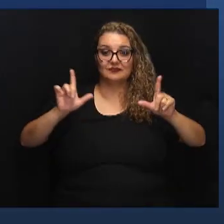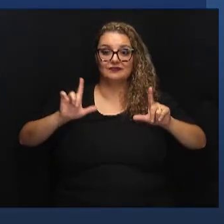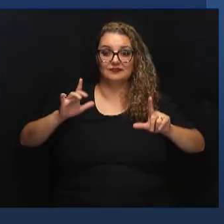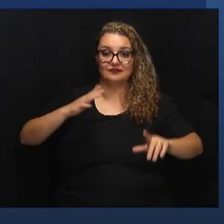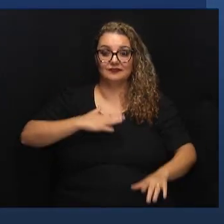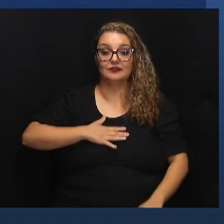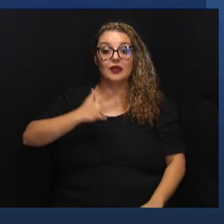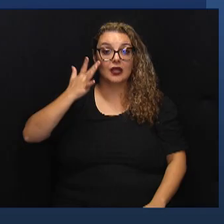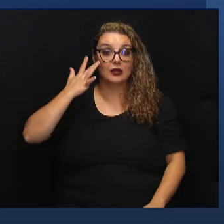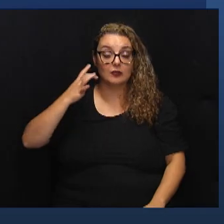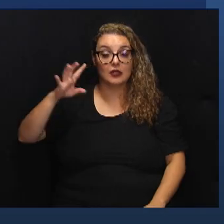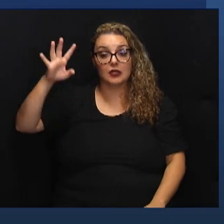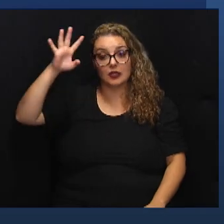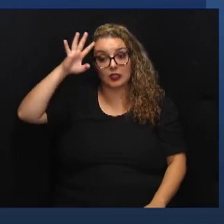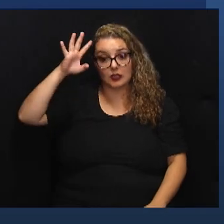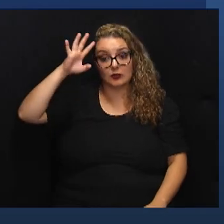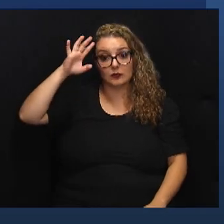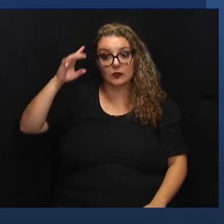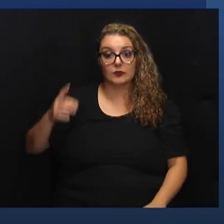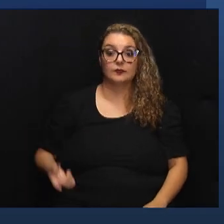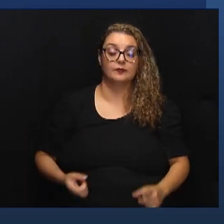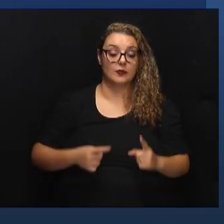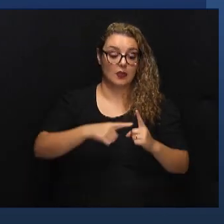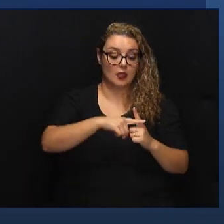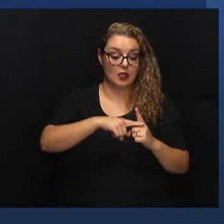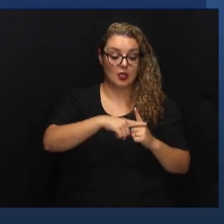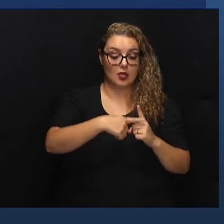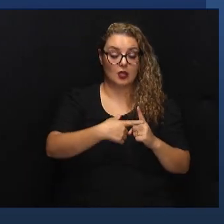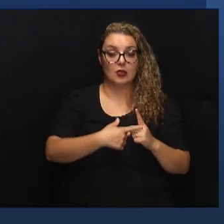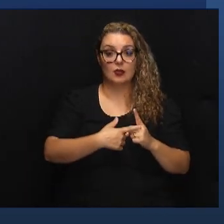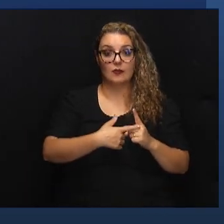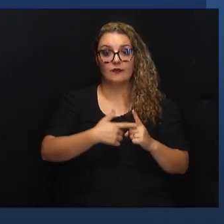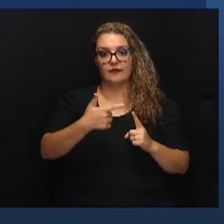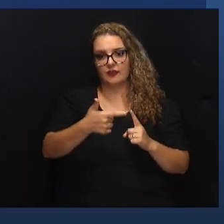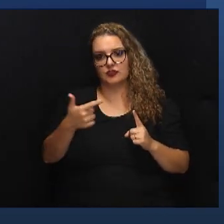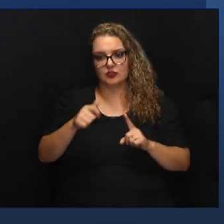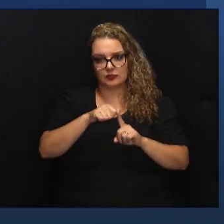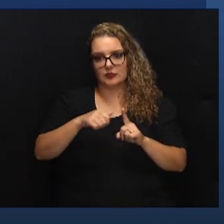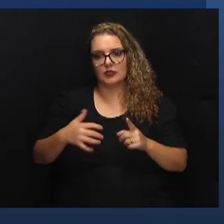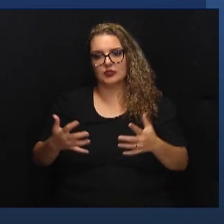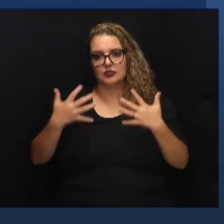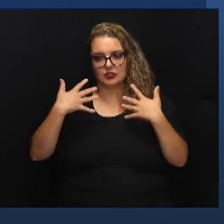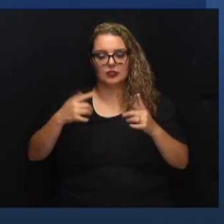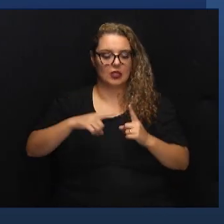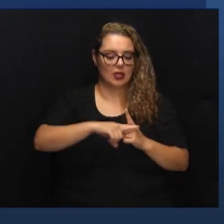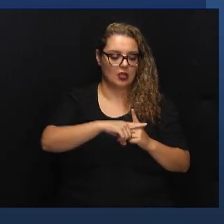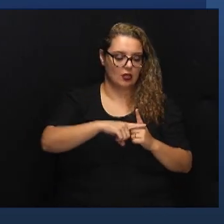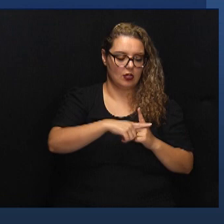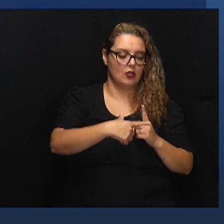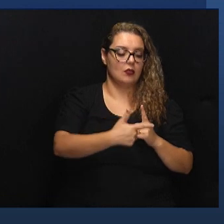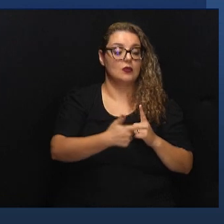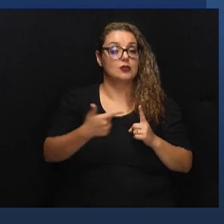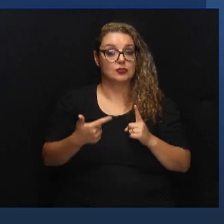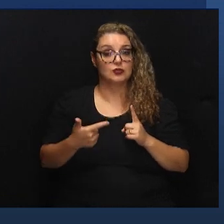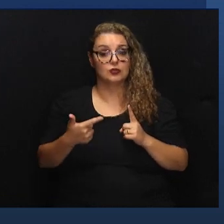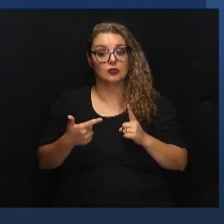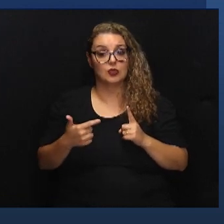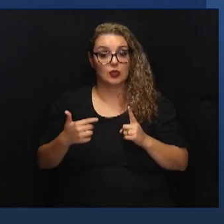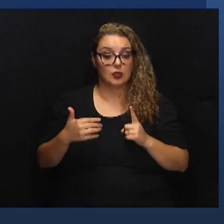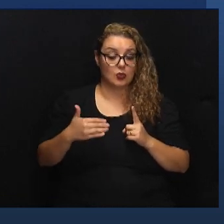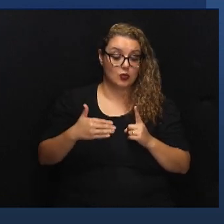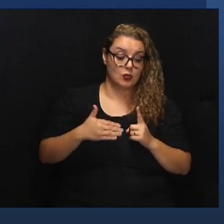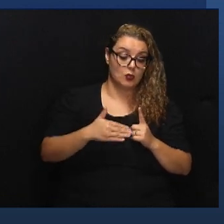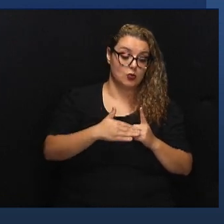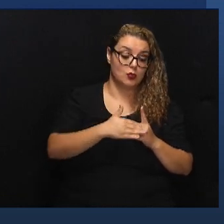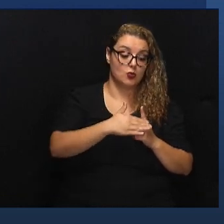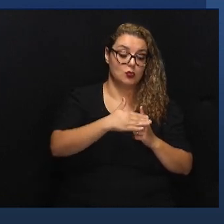Para amanhã, quarta-feira, então, 22 de janeiro, nós temos mínima de 22 graus. Ao longo